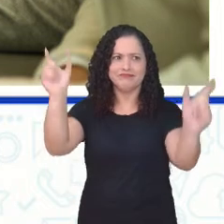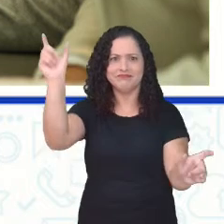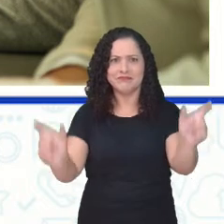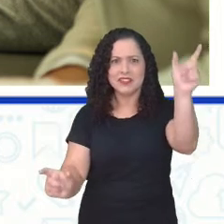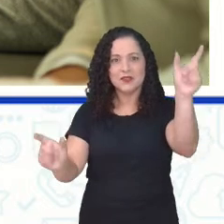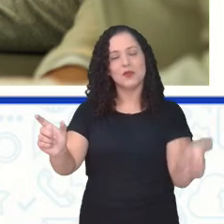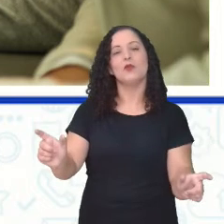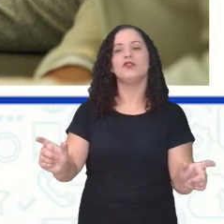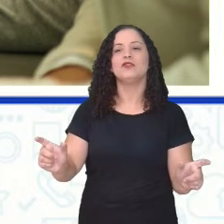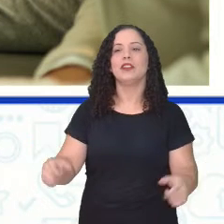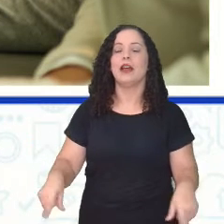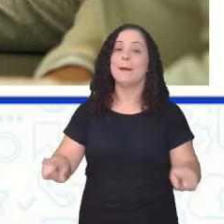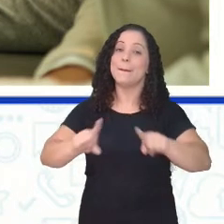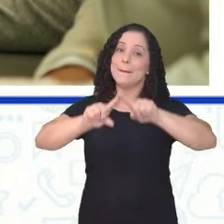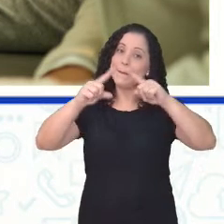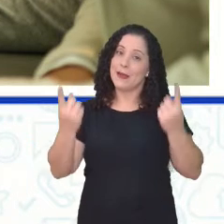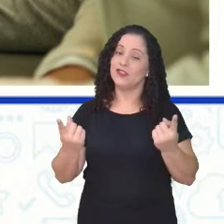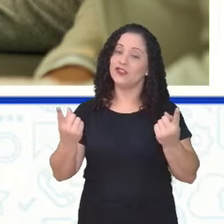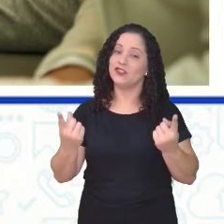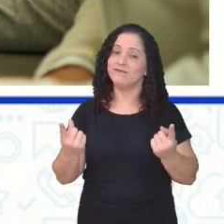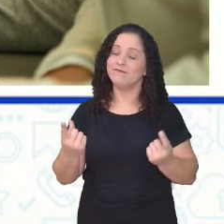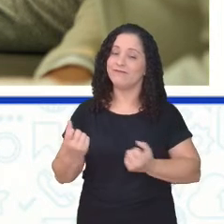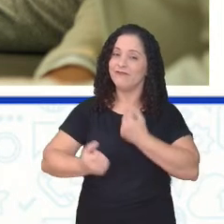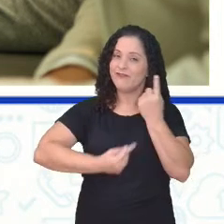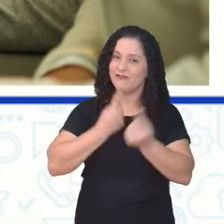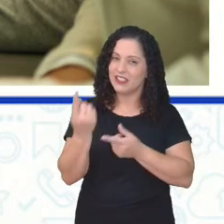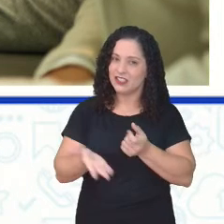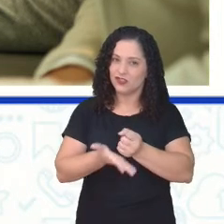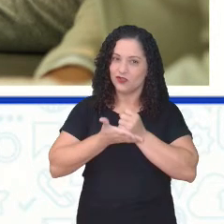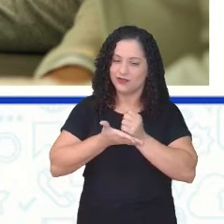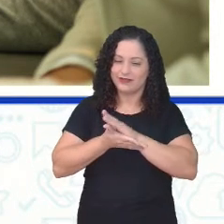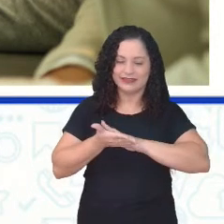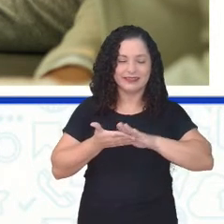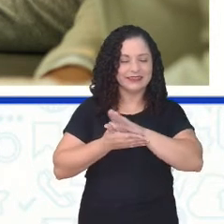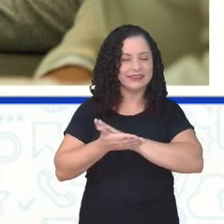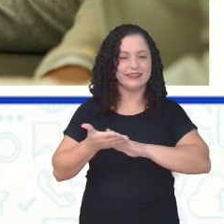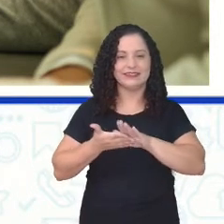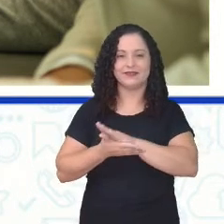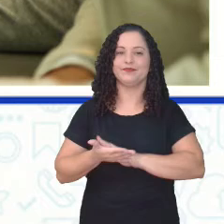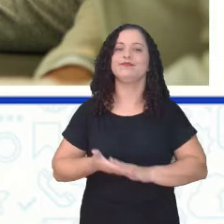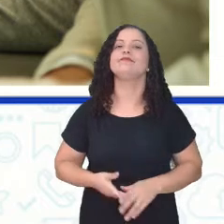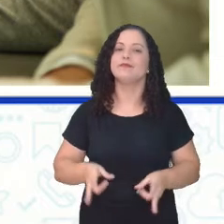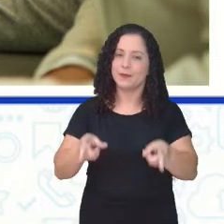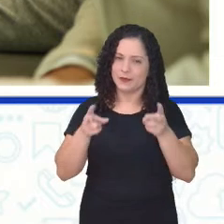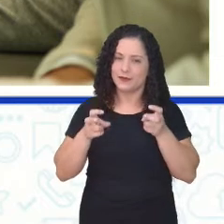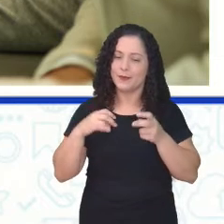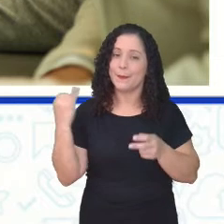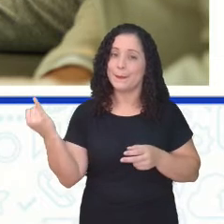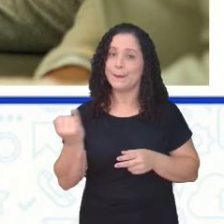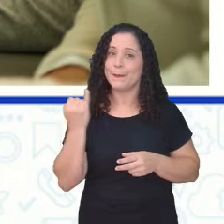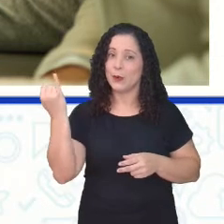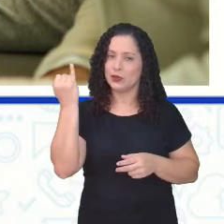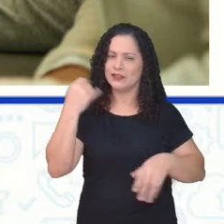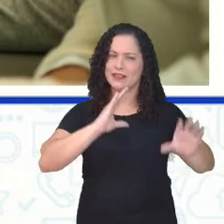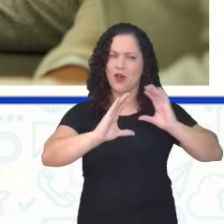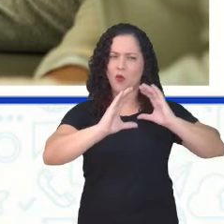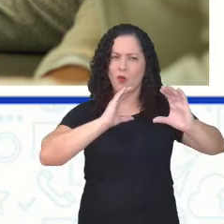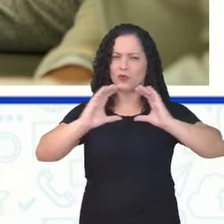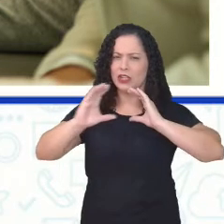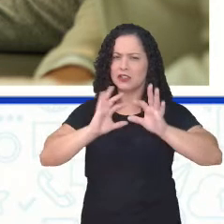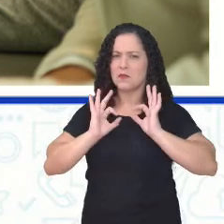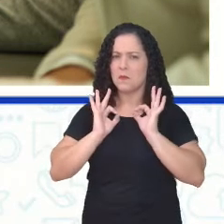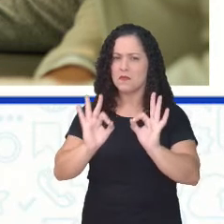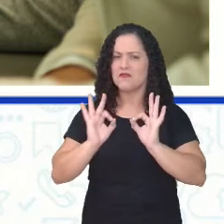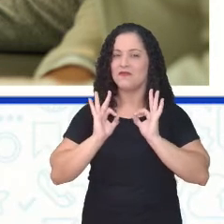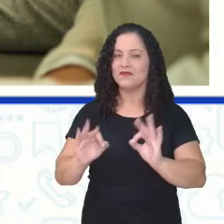ou, pelo contrário, não nos ajuda. Vocês percebem a importância de uma boa comunicação,